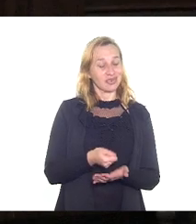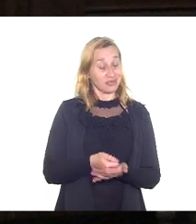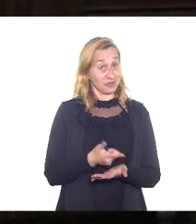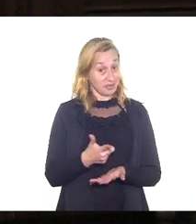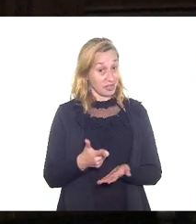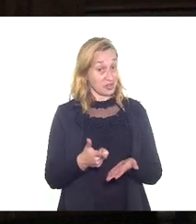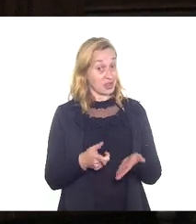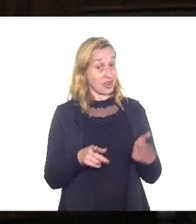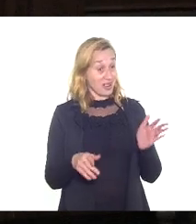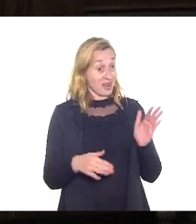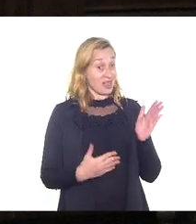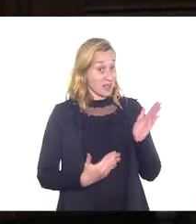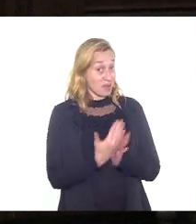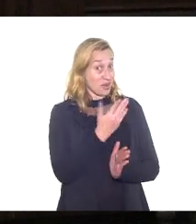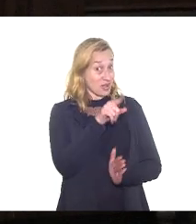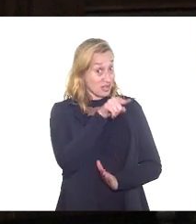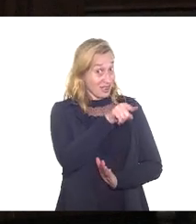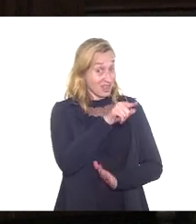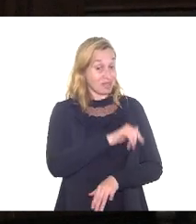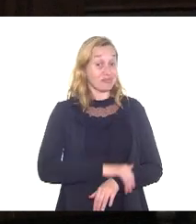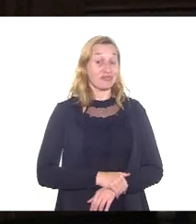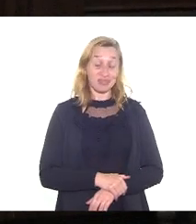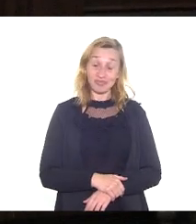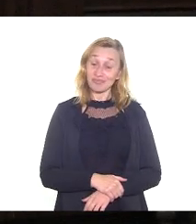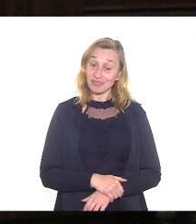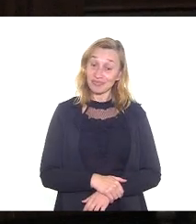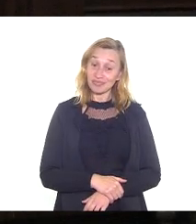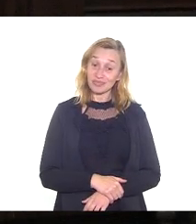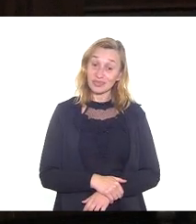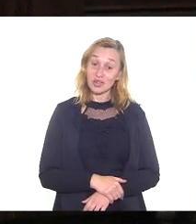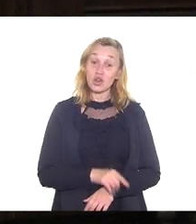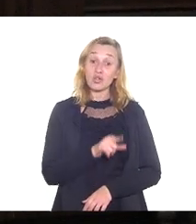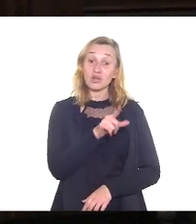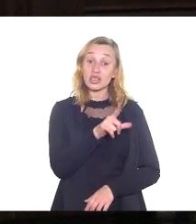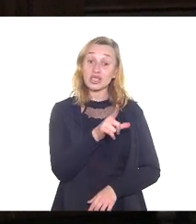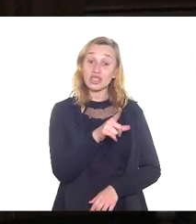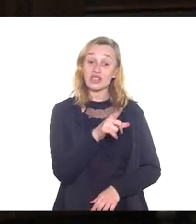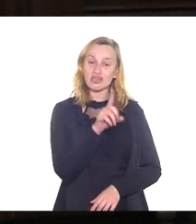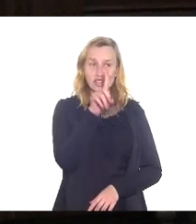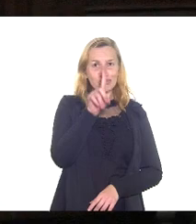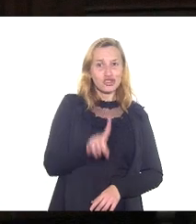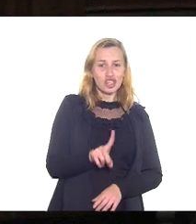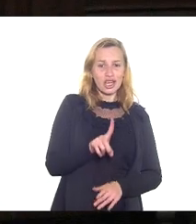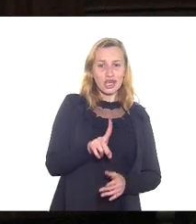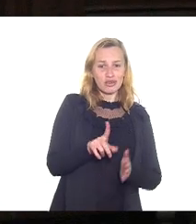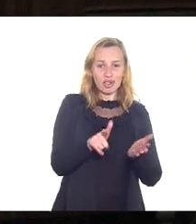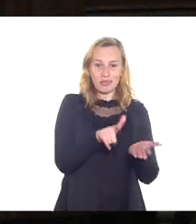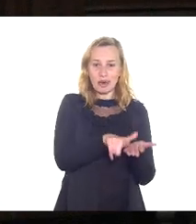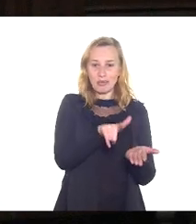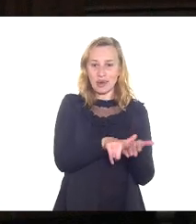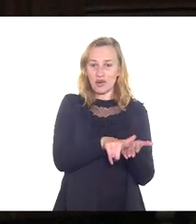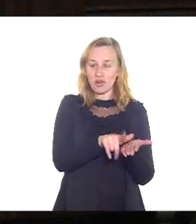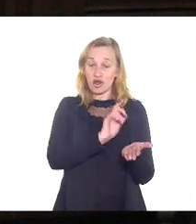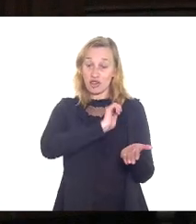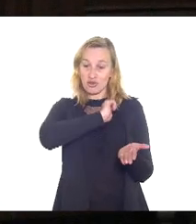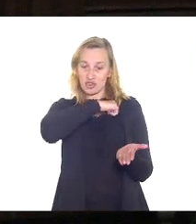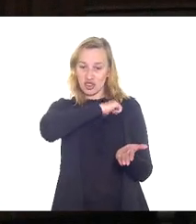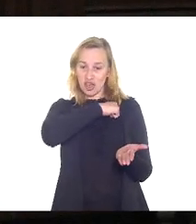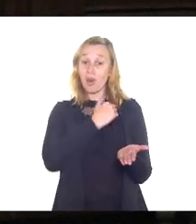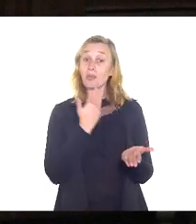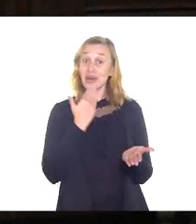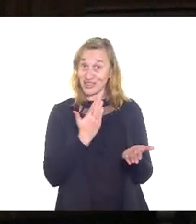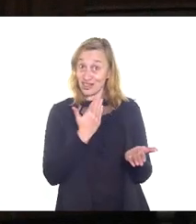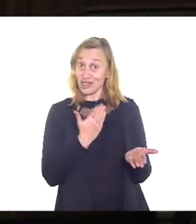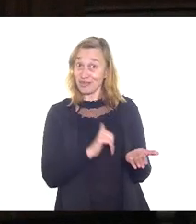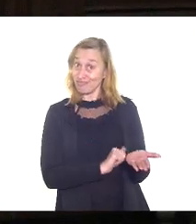na aprovação, que você tivesse direito à nota fiscal, pedia nota